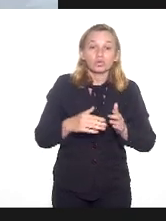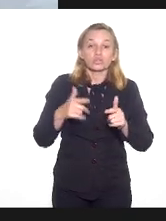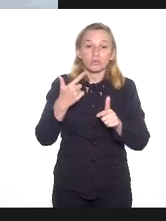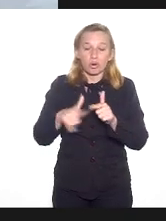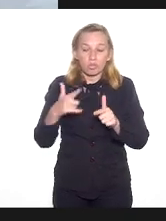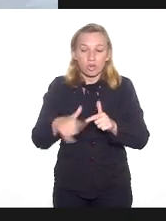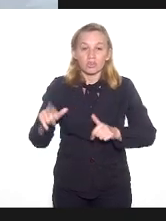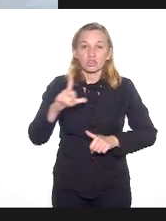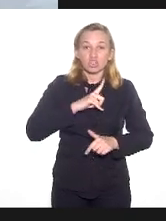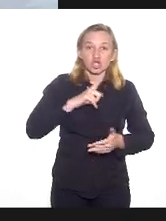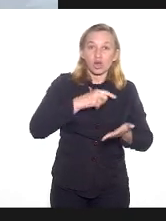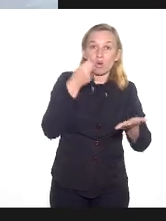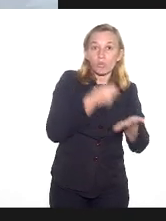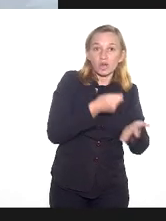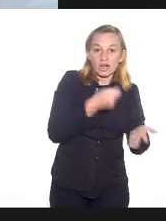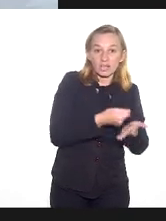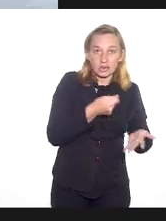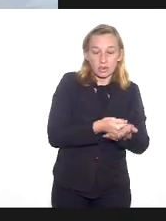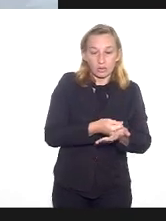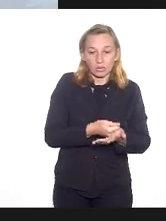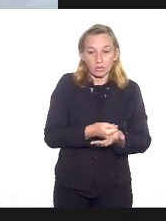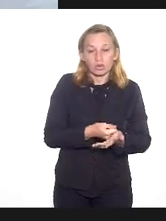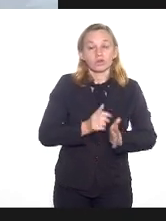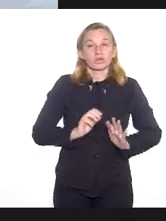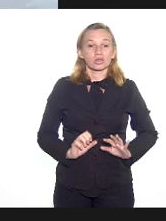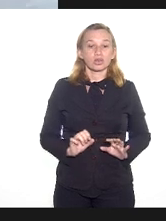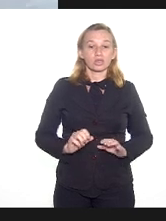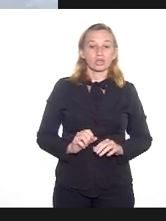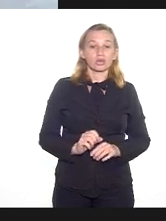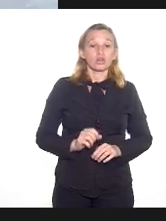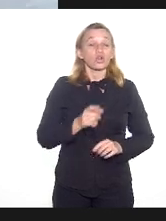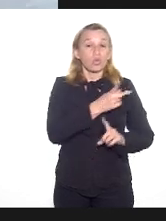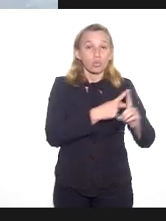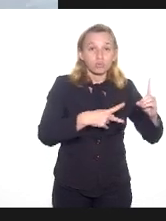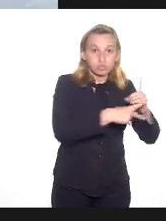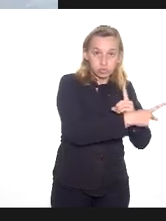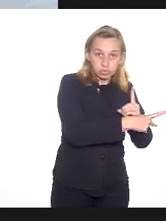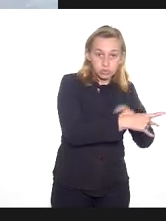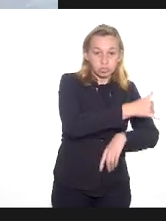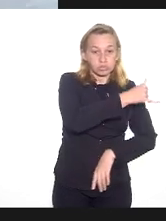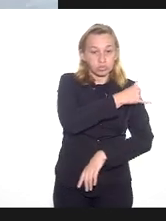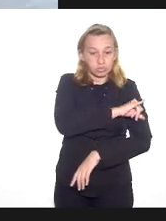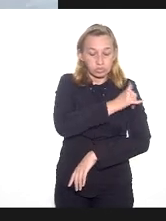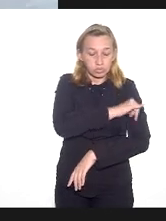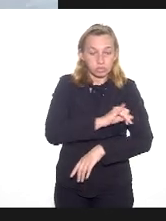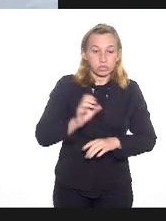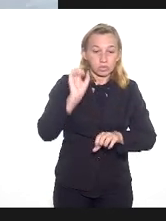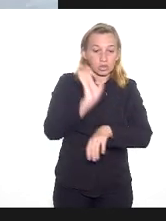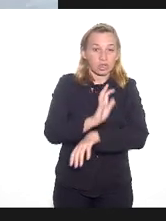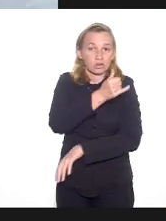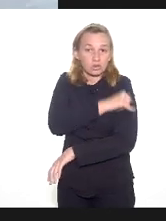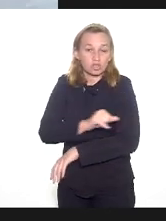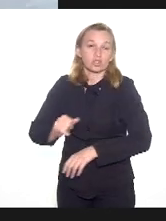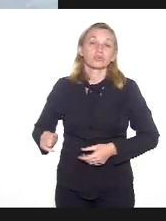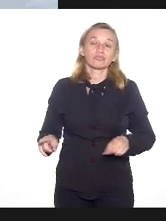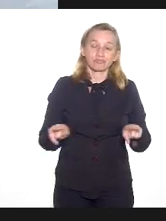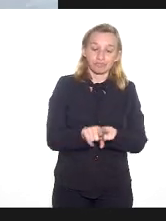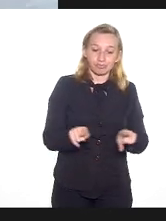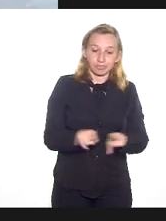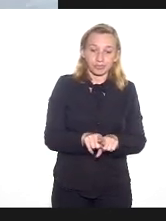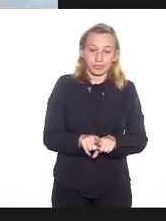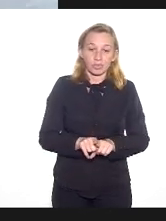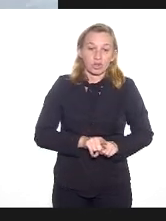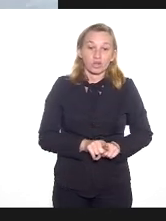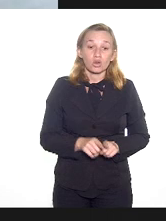problemas e a obrigação de lidar com eles. Por óbvio, o Rio Previdência e o Estado do Rio de Janeiro também os têm. O